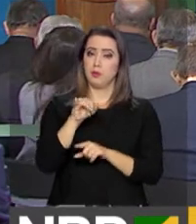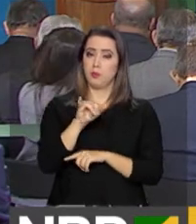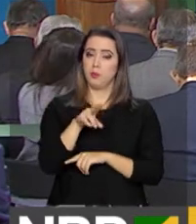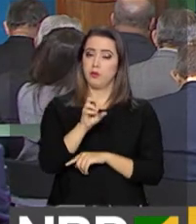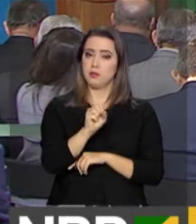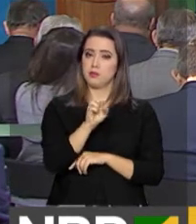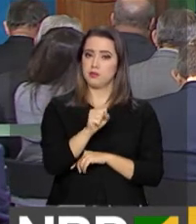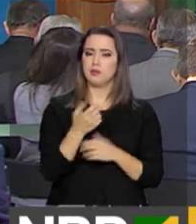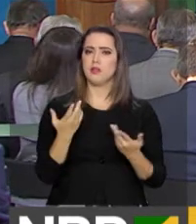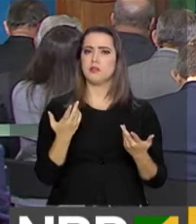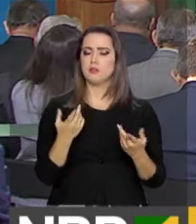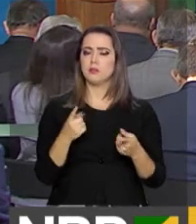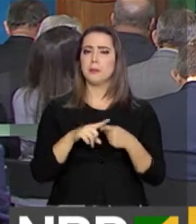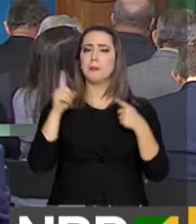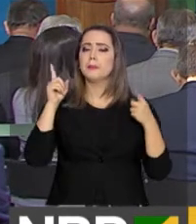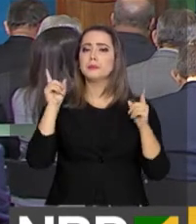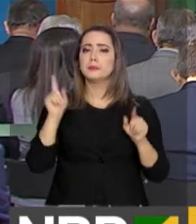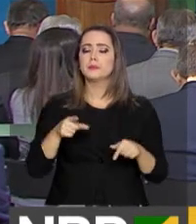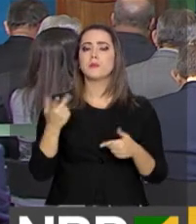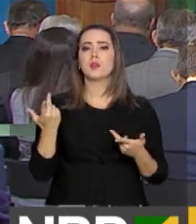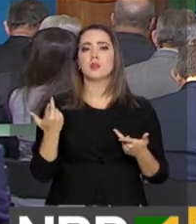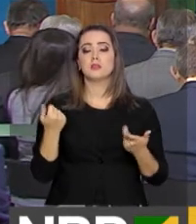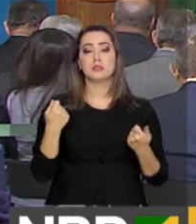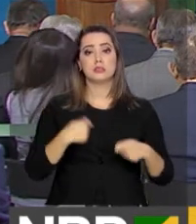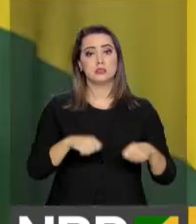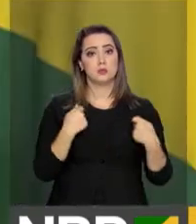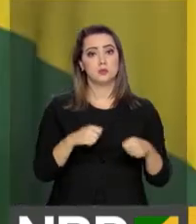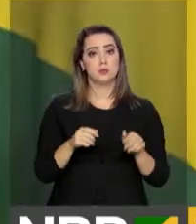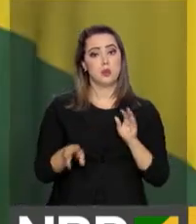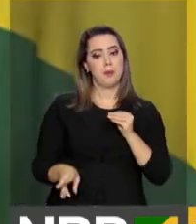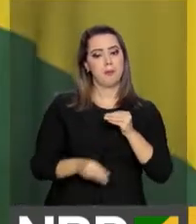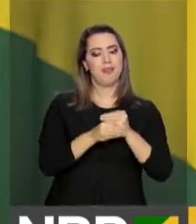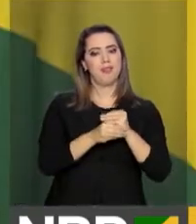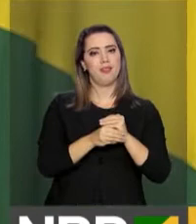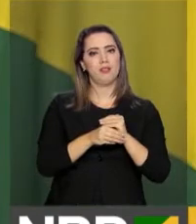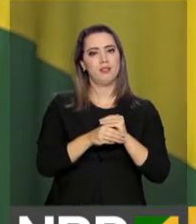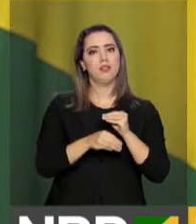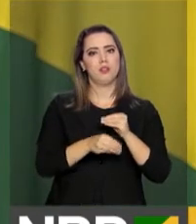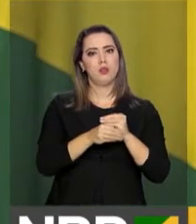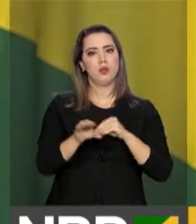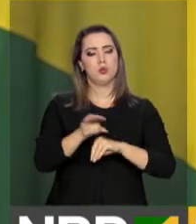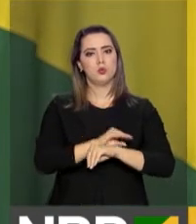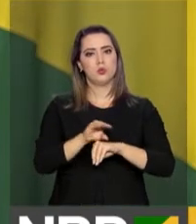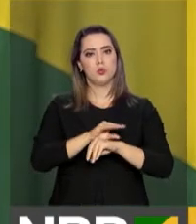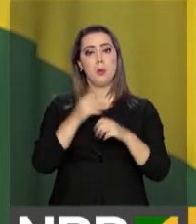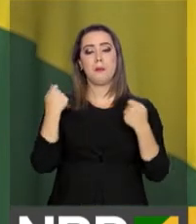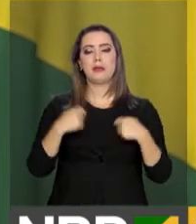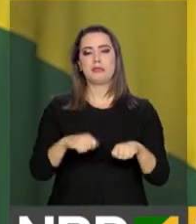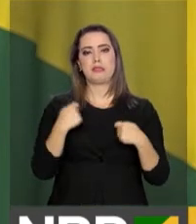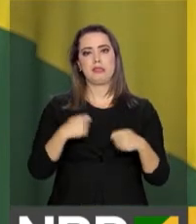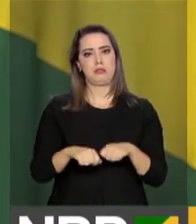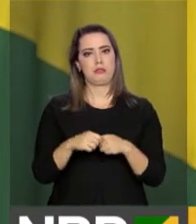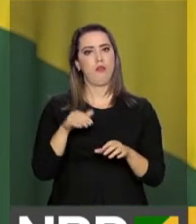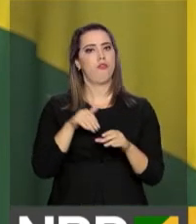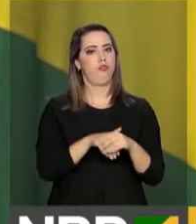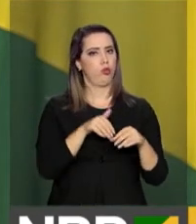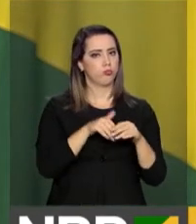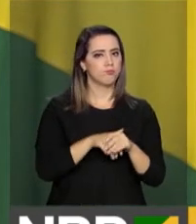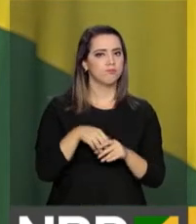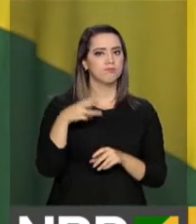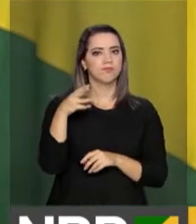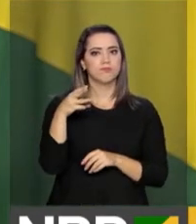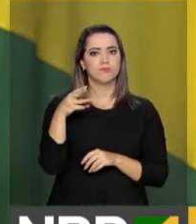mas é uma reforma que por ser emenda constitucional demanda 308 votos na câmara dos